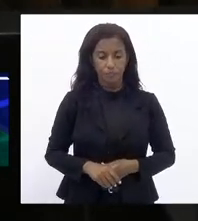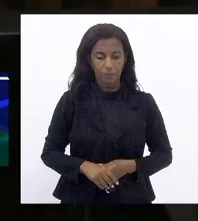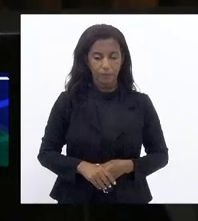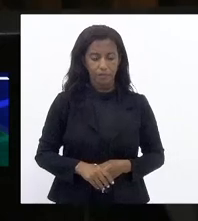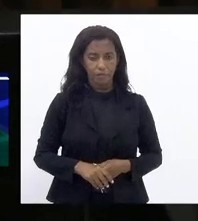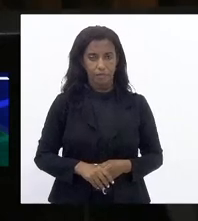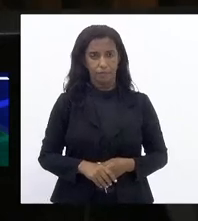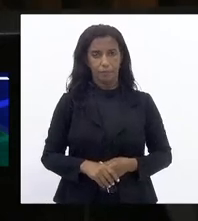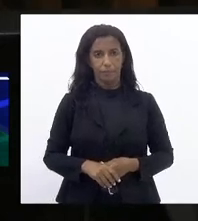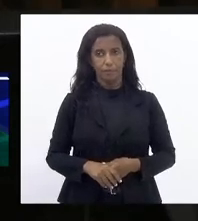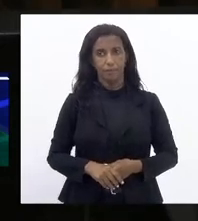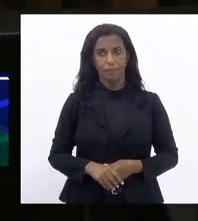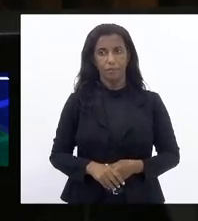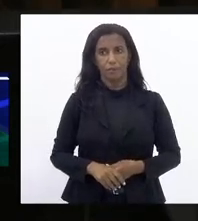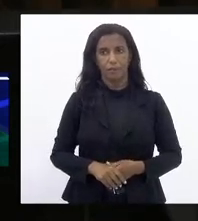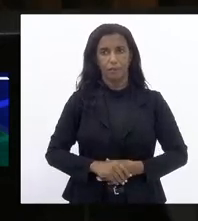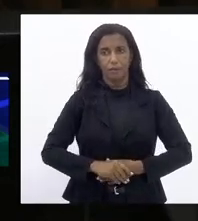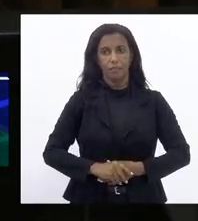Tiaju.